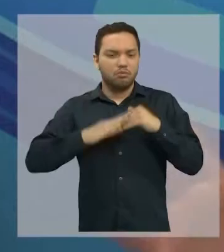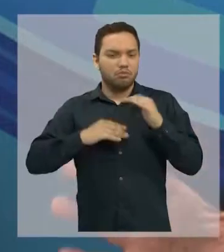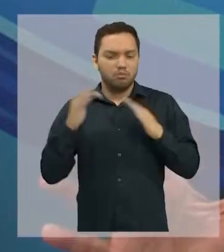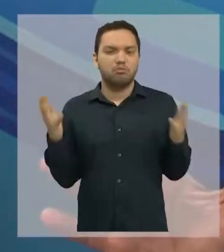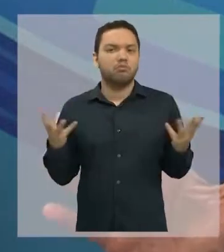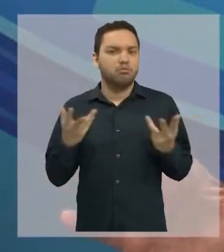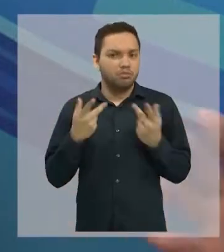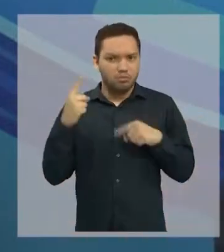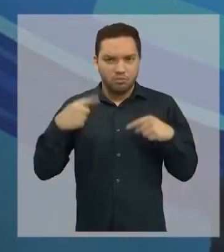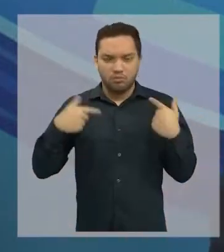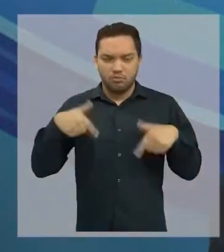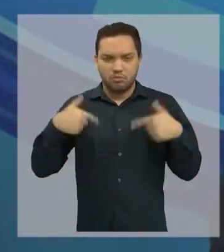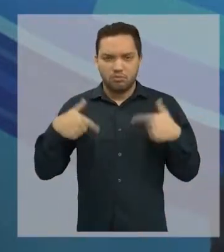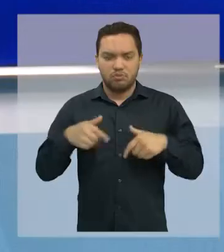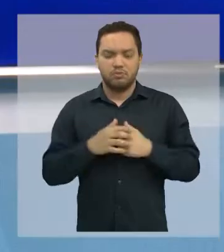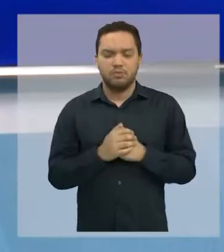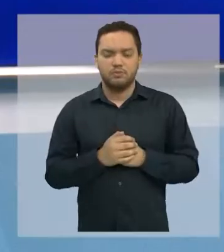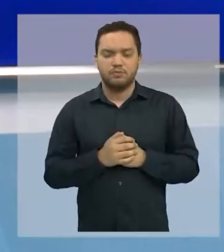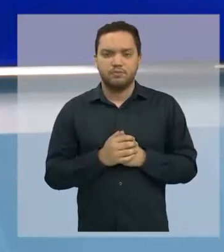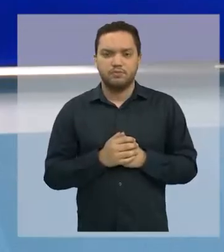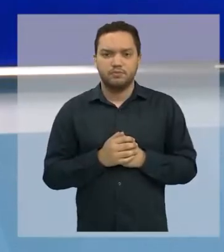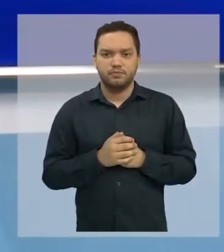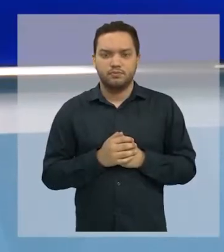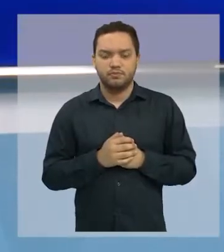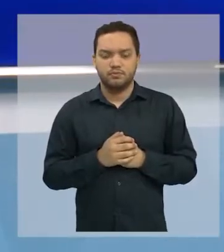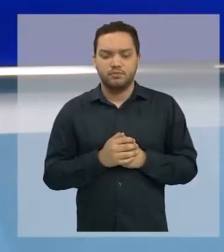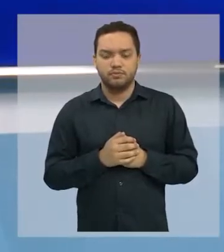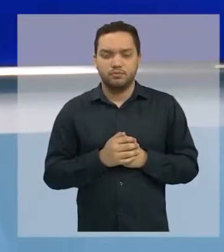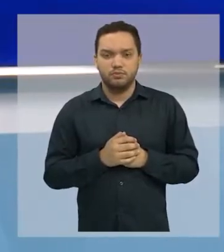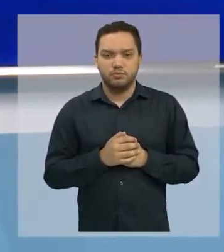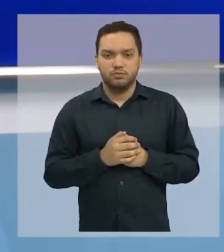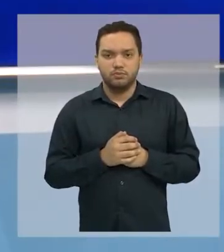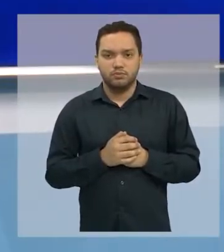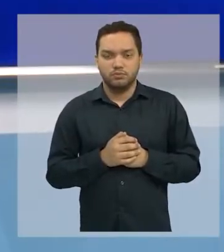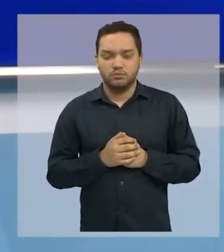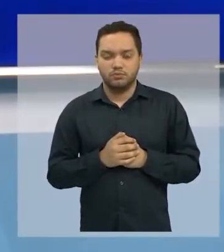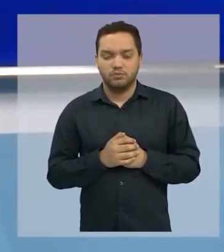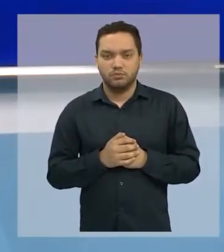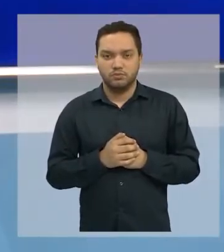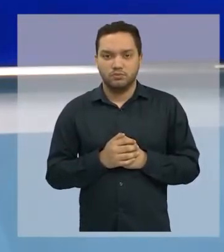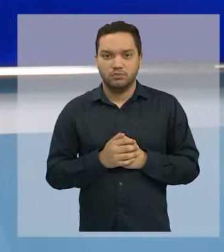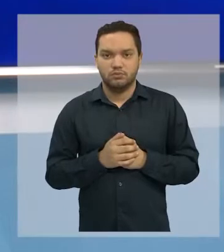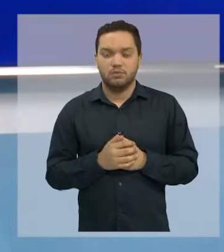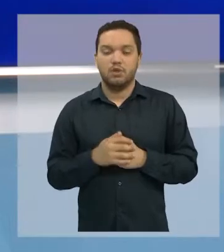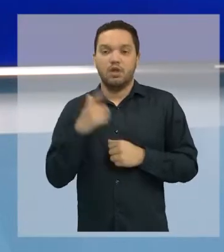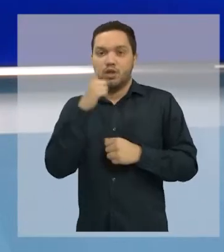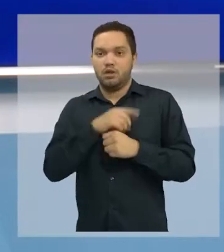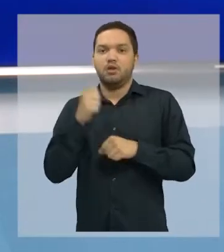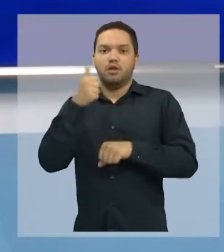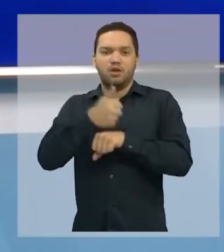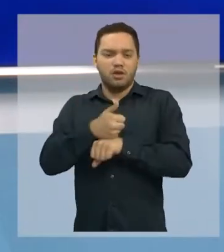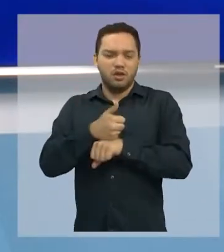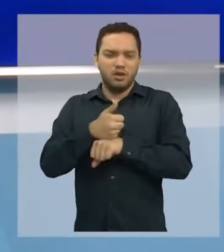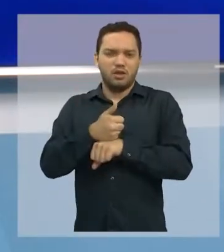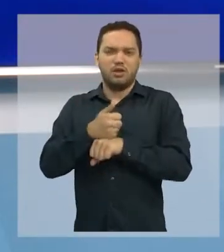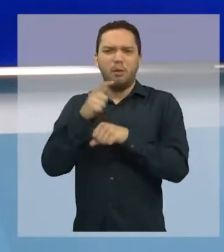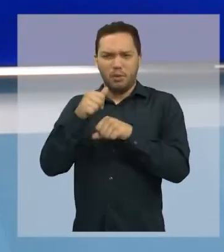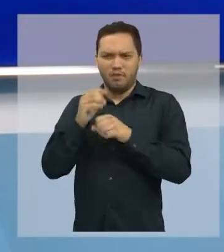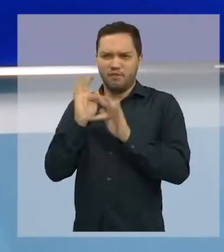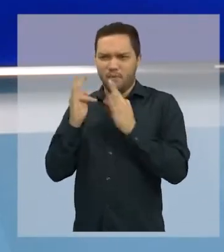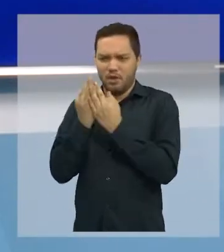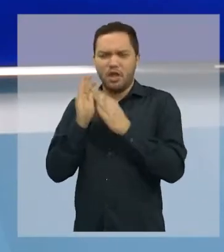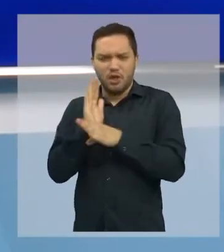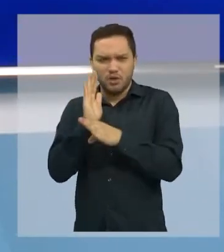habilidade política dele. Mas, veja bem, era uma pequena base eleitoral. Se não é pela árvore genealógica